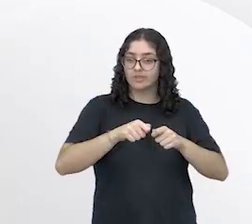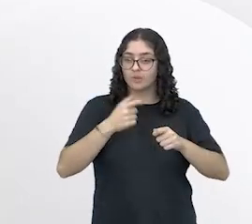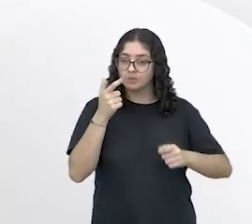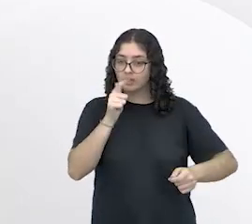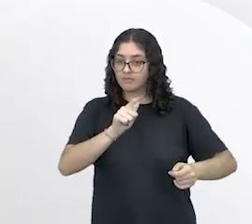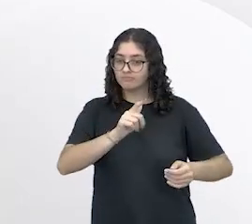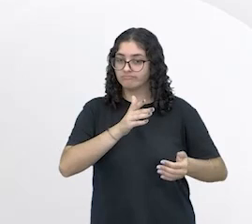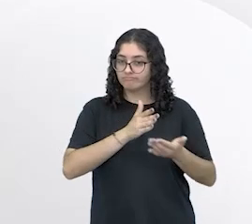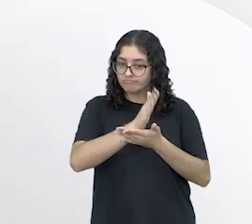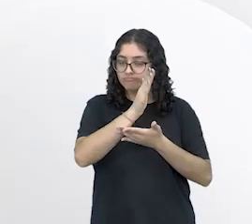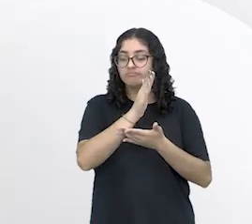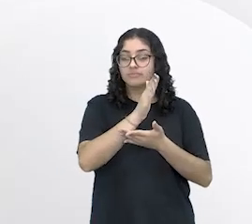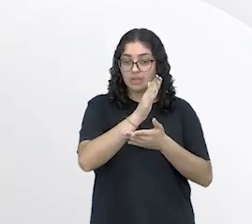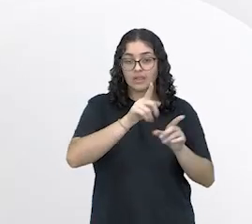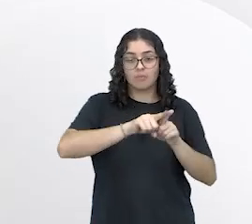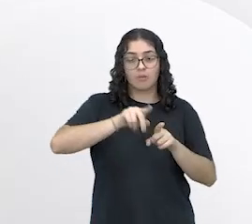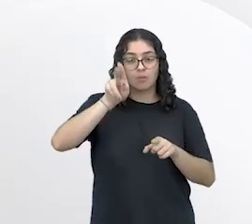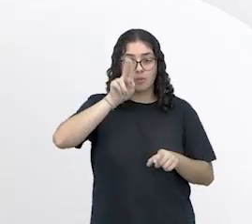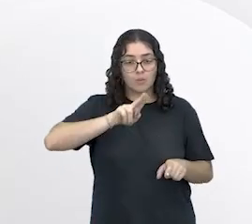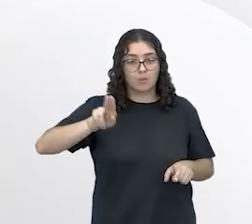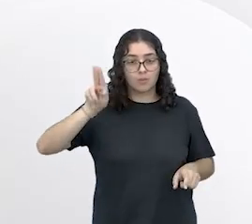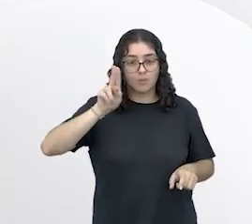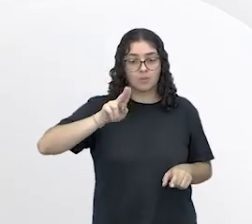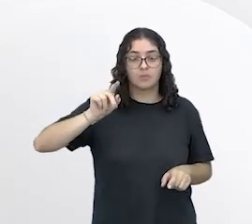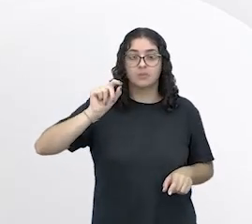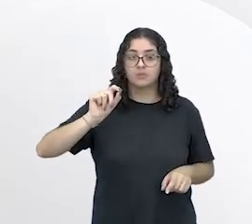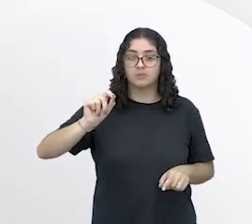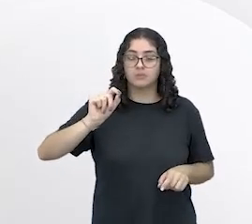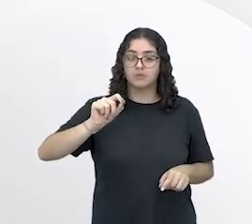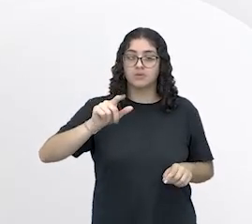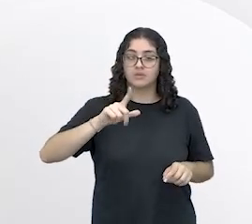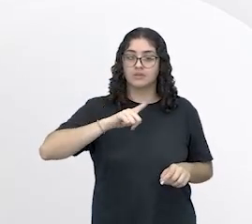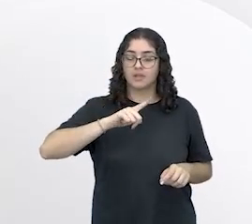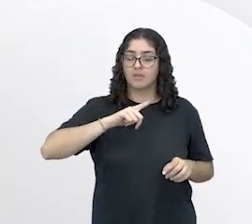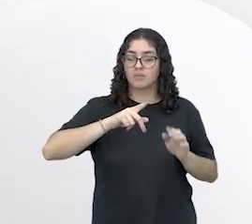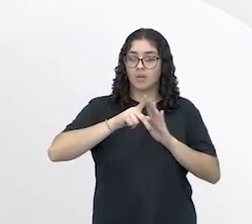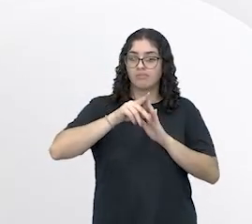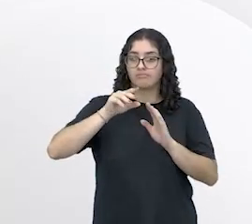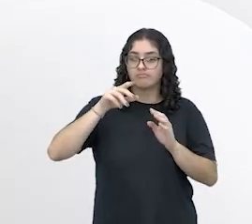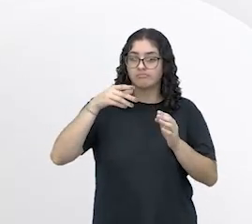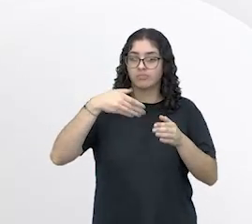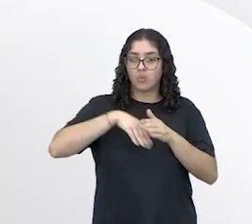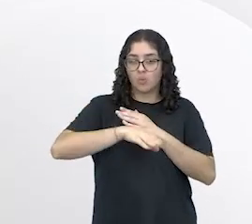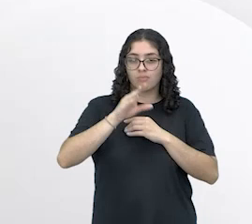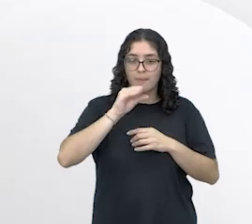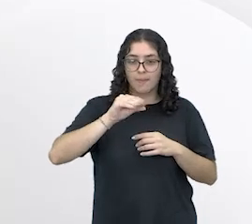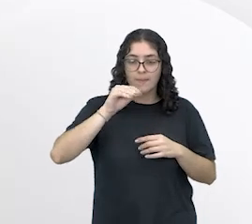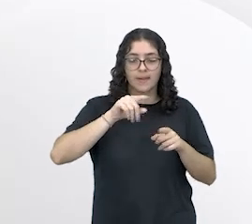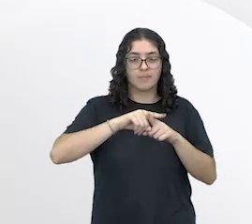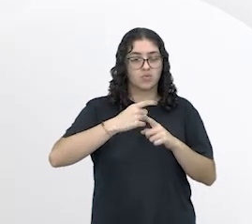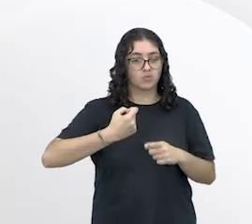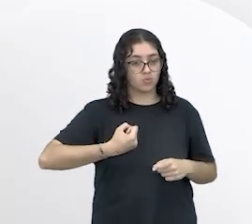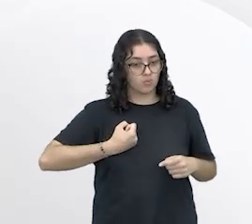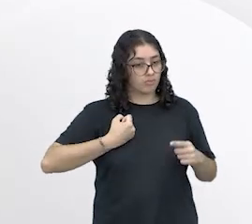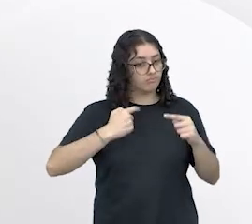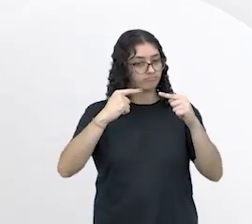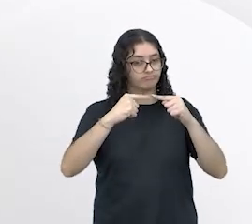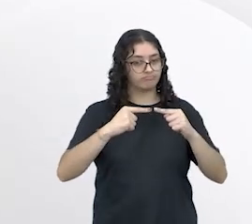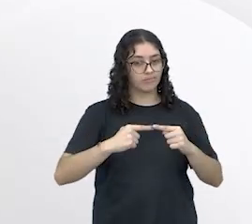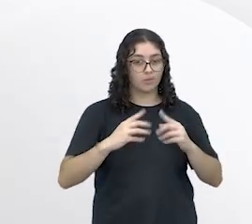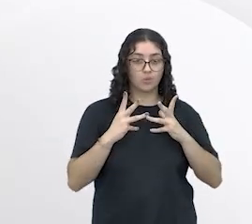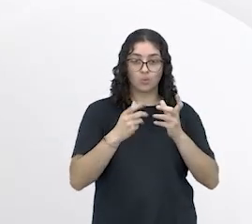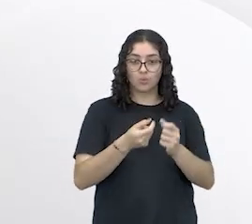solucionar e aí, utilizando os vocabulários, utilizando aí a numeração também, toda